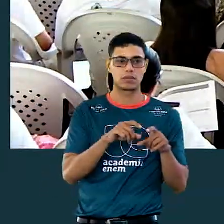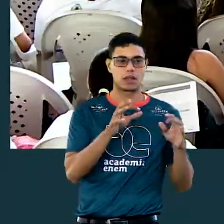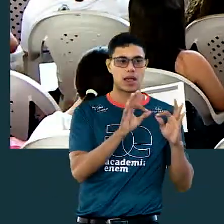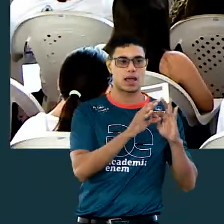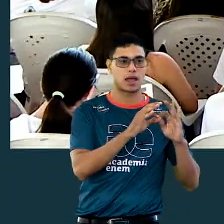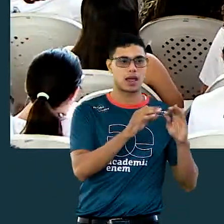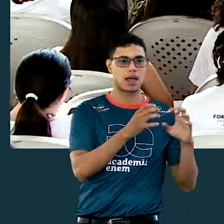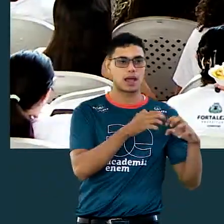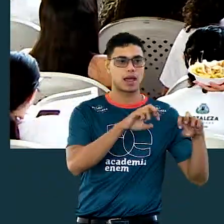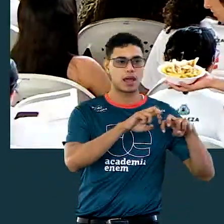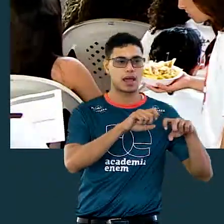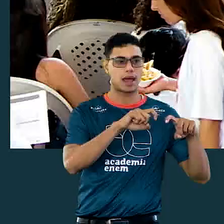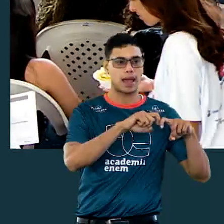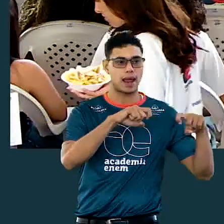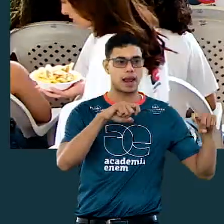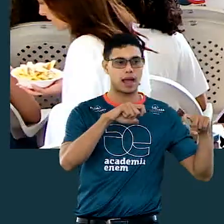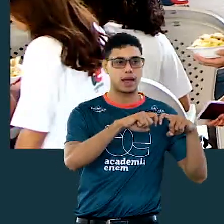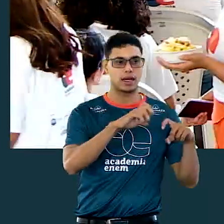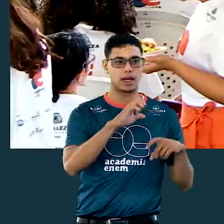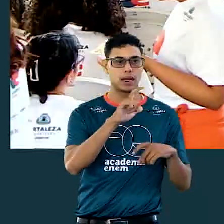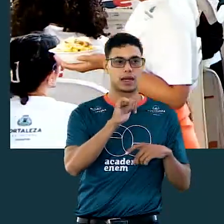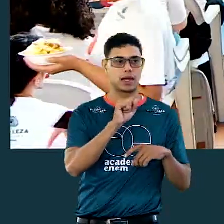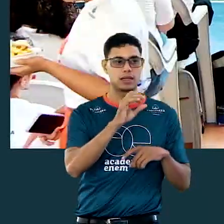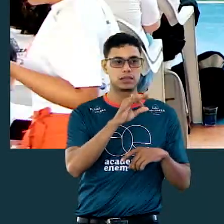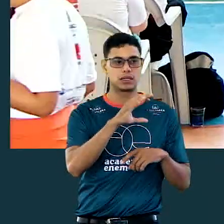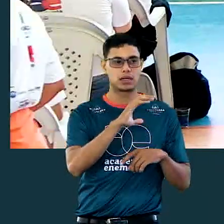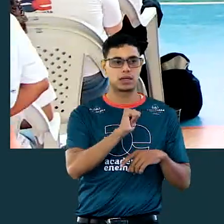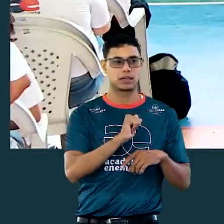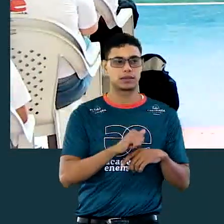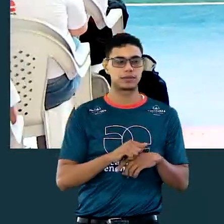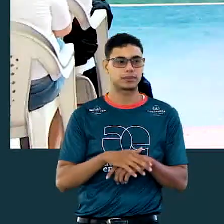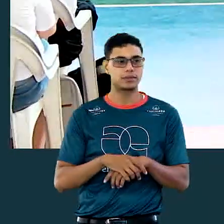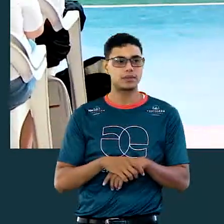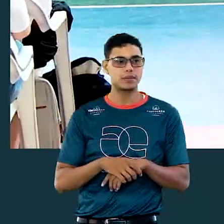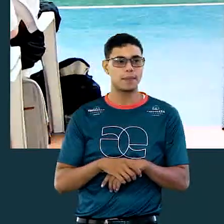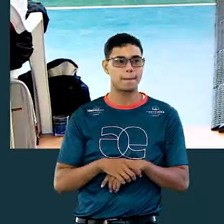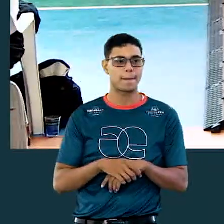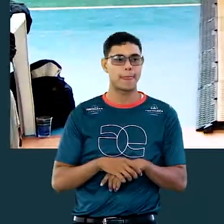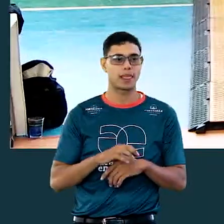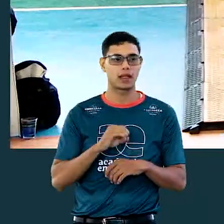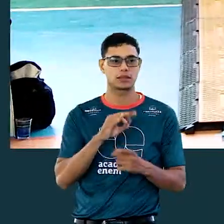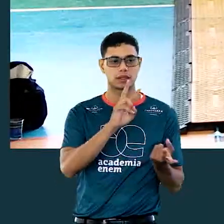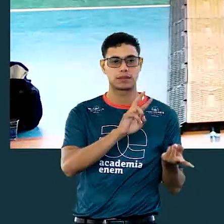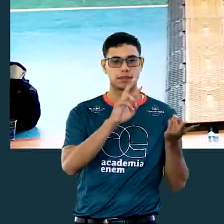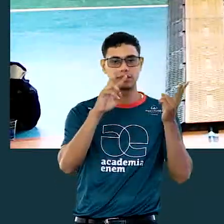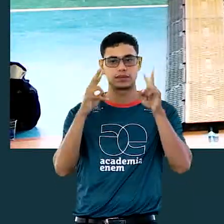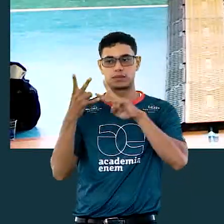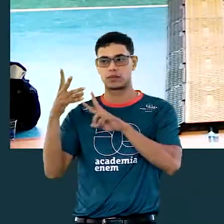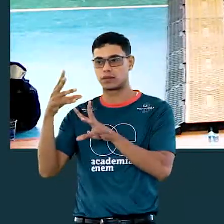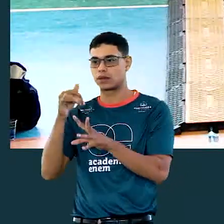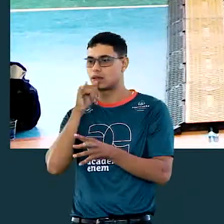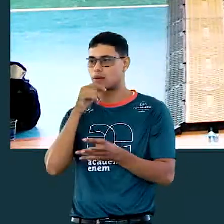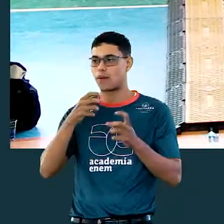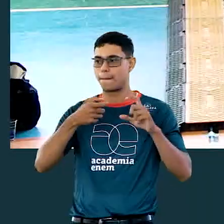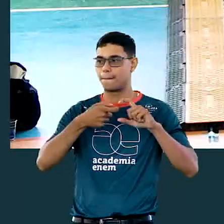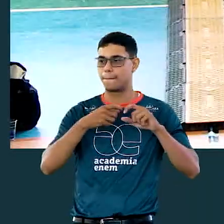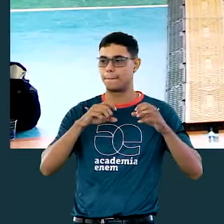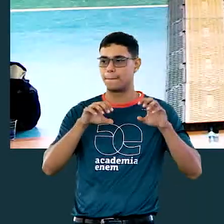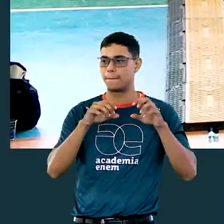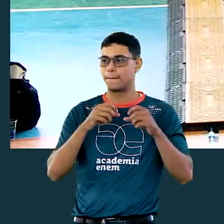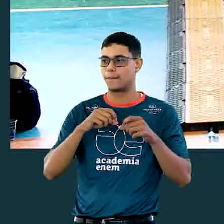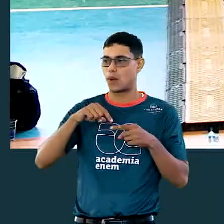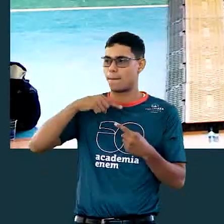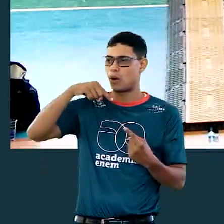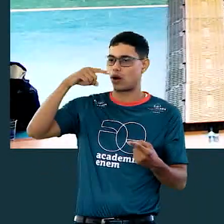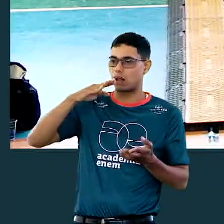elástica. Ok? São primitivas. Certo? Se você comprimir uma mola e